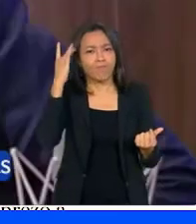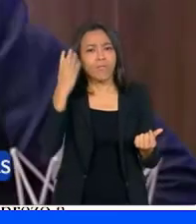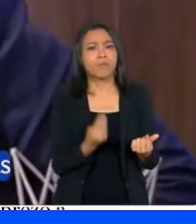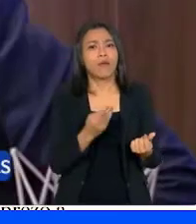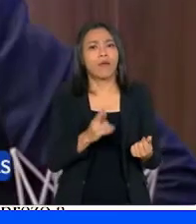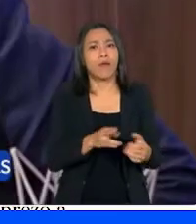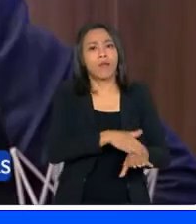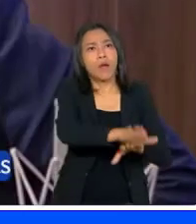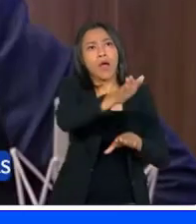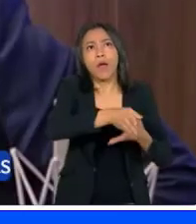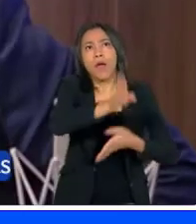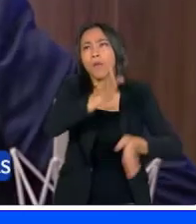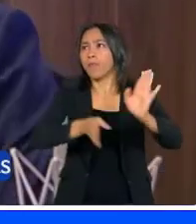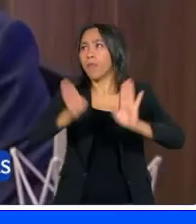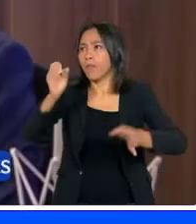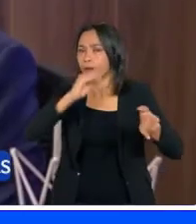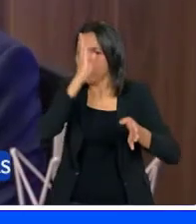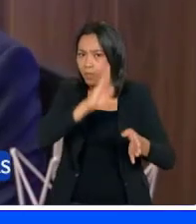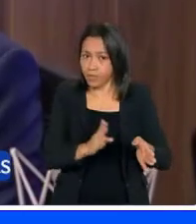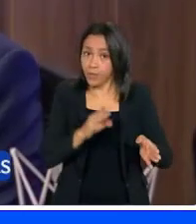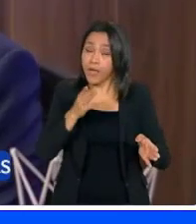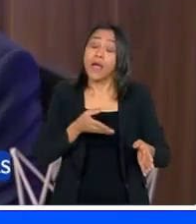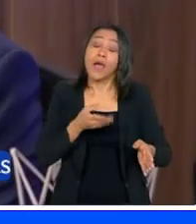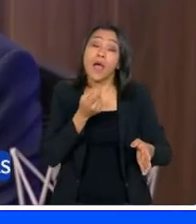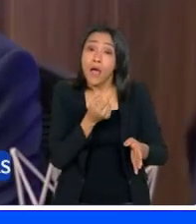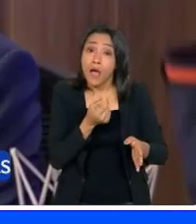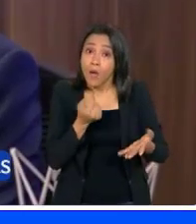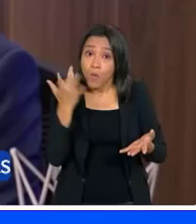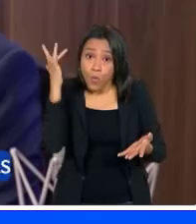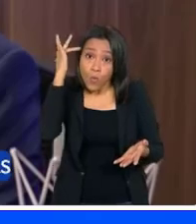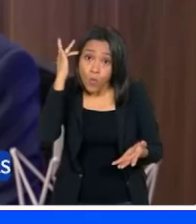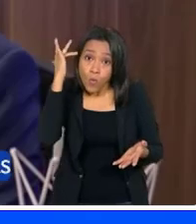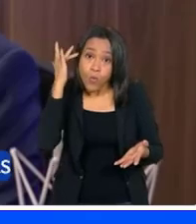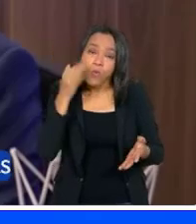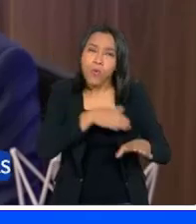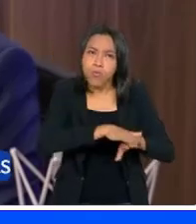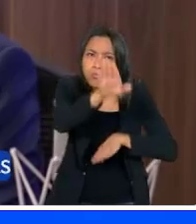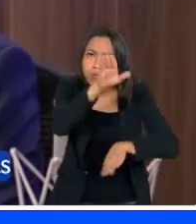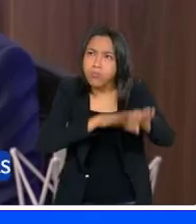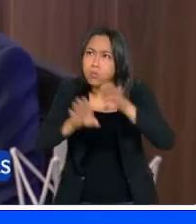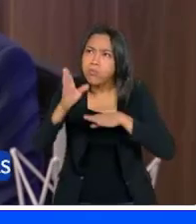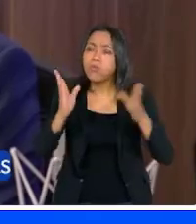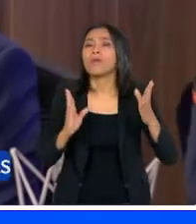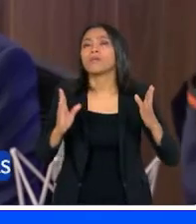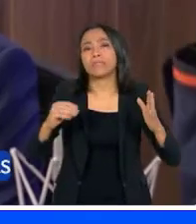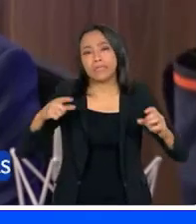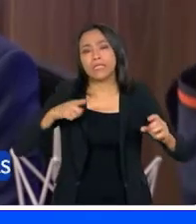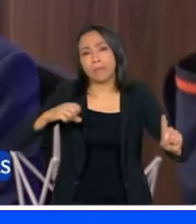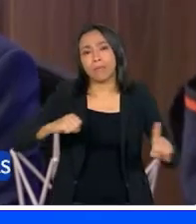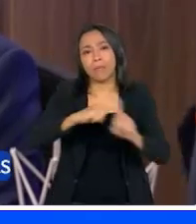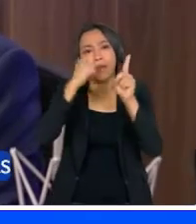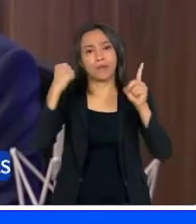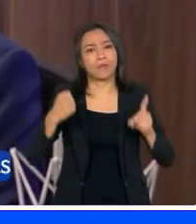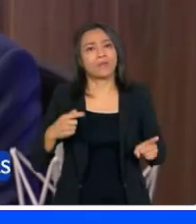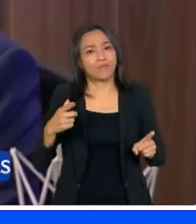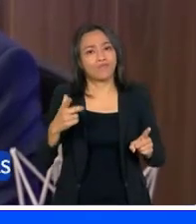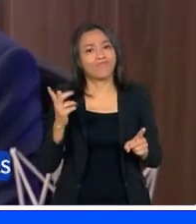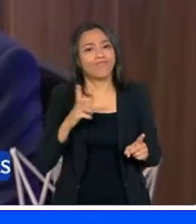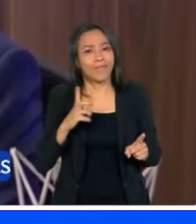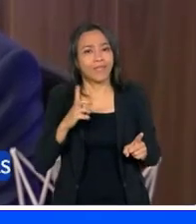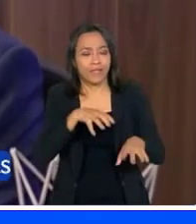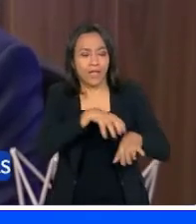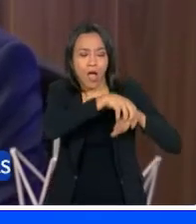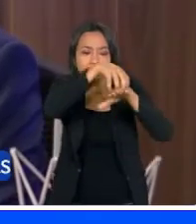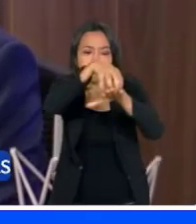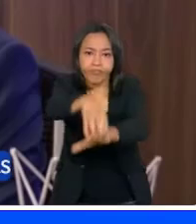Olha, a qualidade da rodovia ela impacta diretamente no preço geral da nossa economia e também no preço das